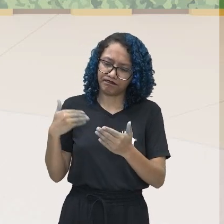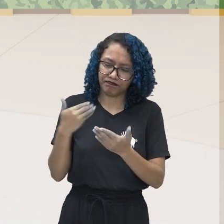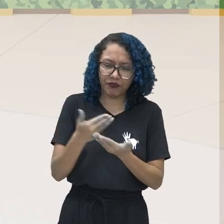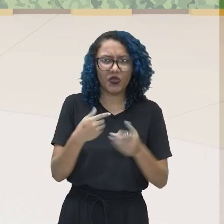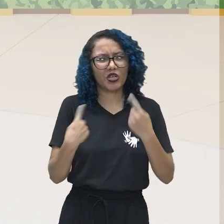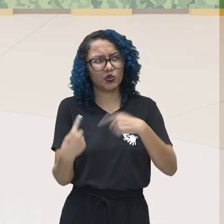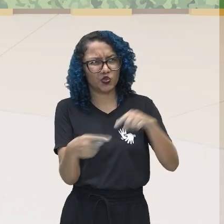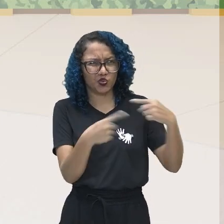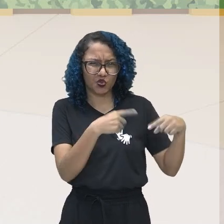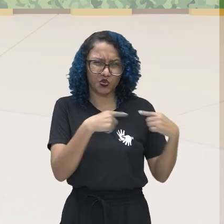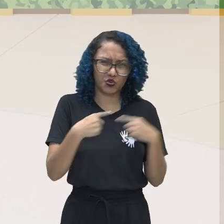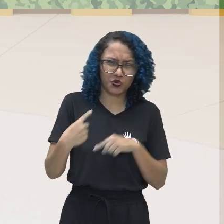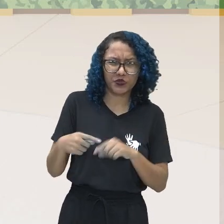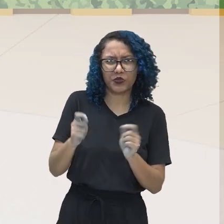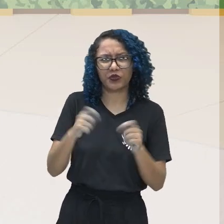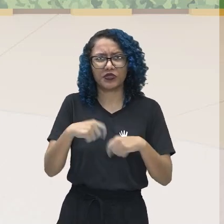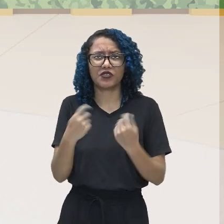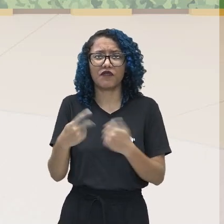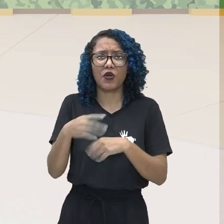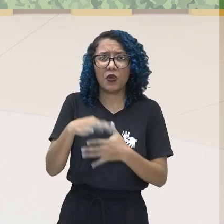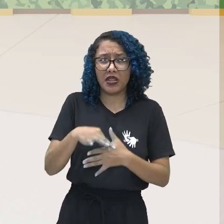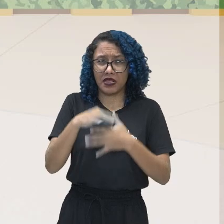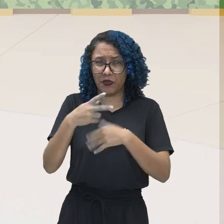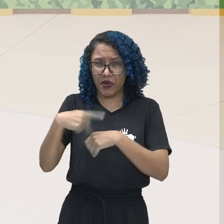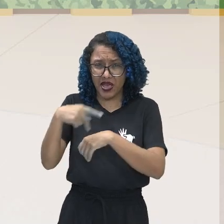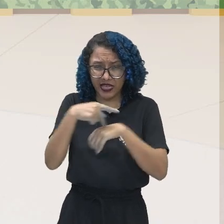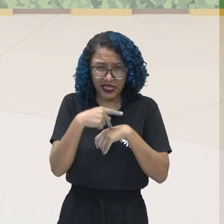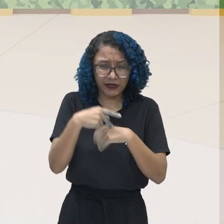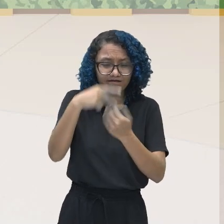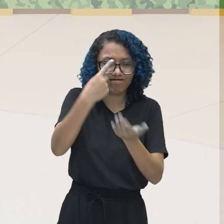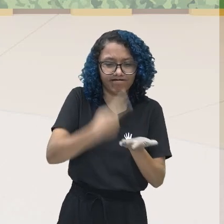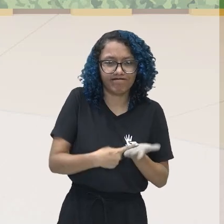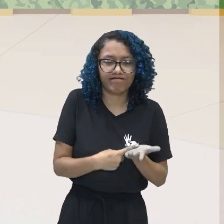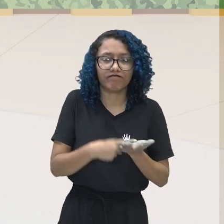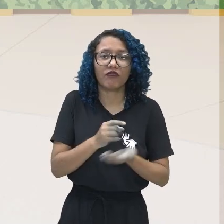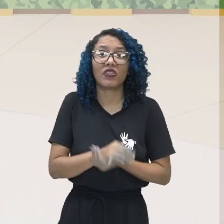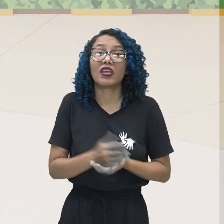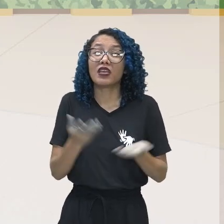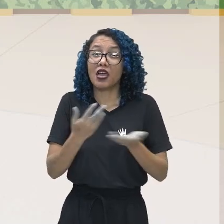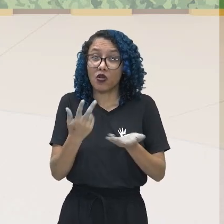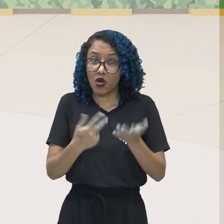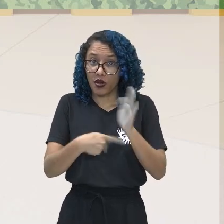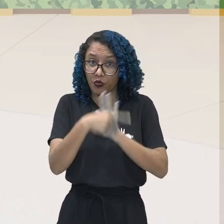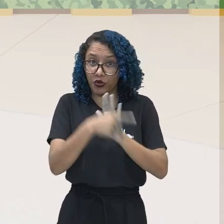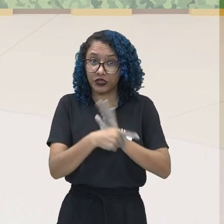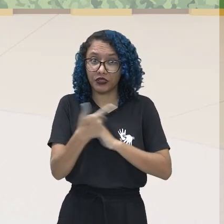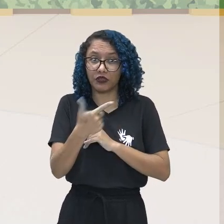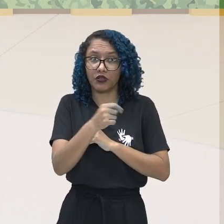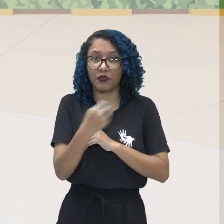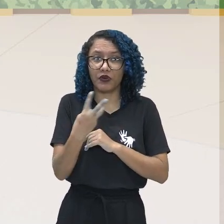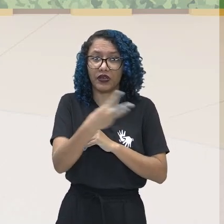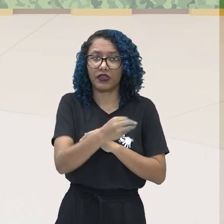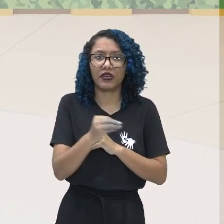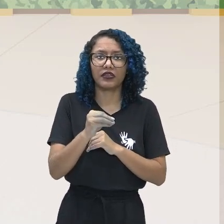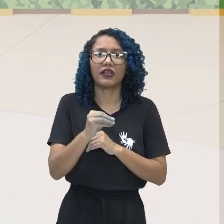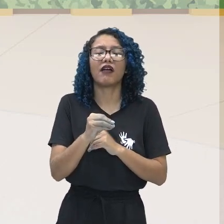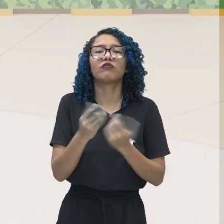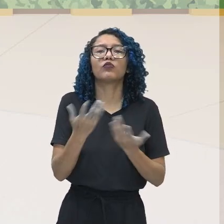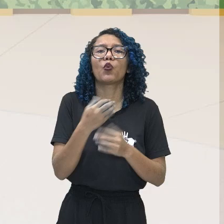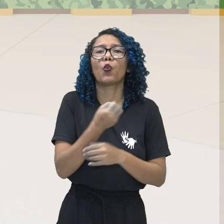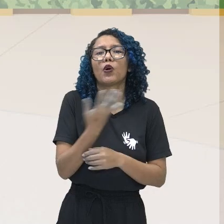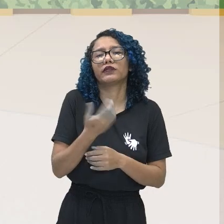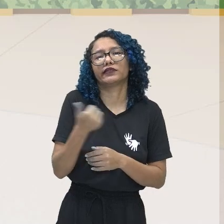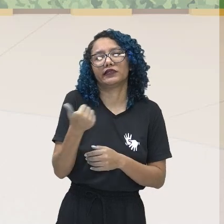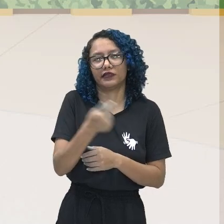os países se comprometessem. E agora, com as ODS na Agenda 2030, nós temos 17 e nós vamos aqui